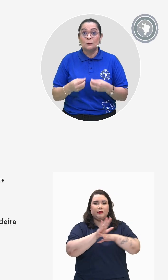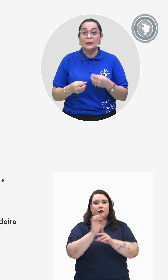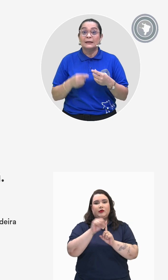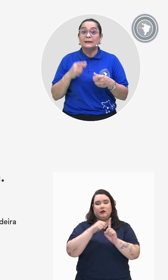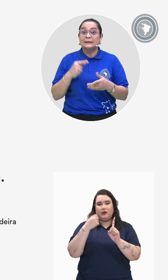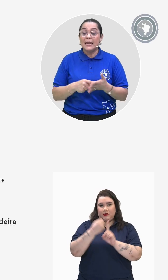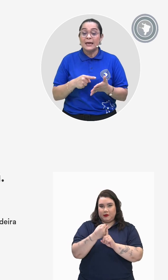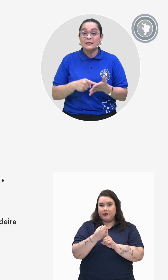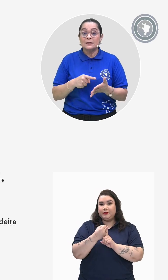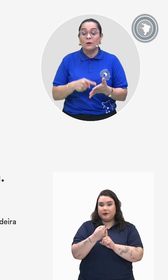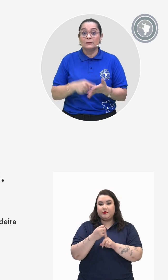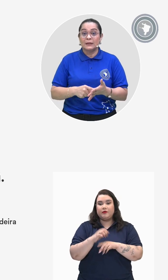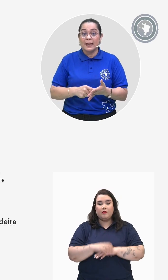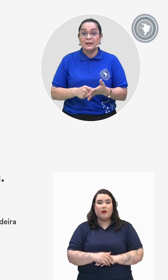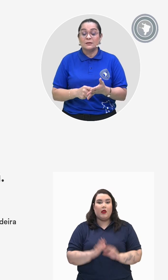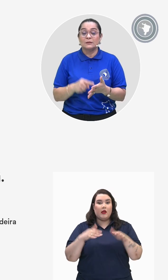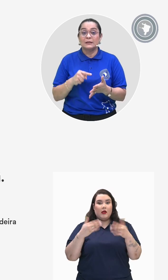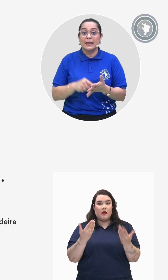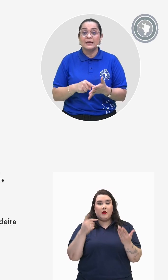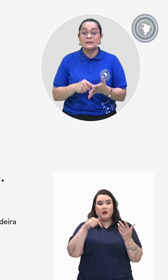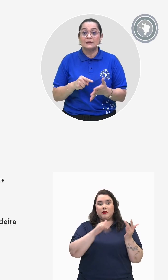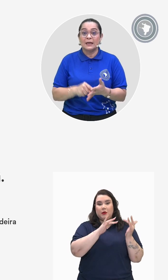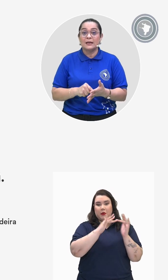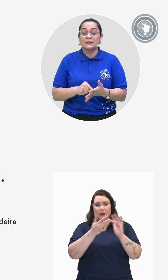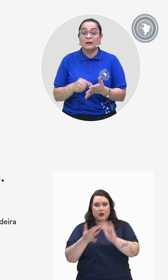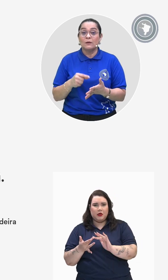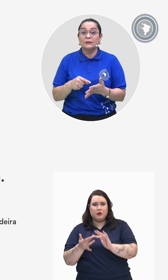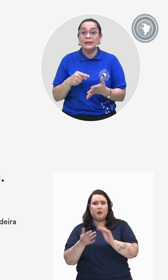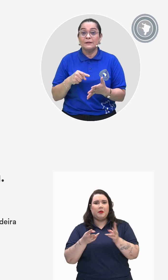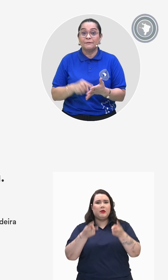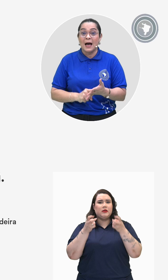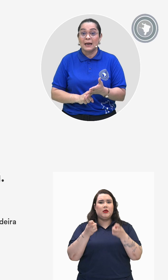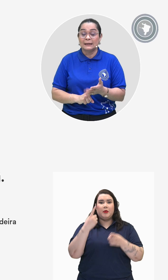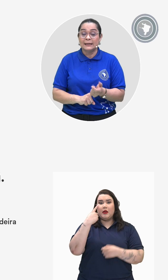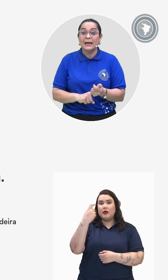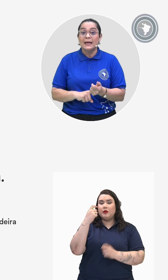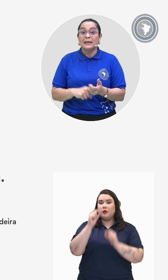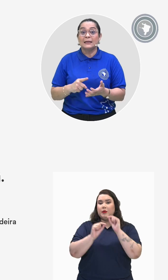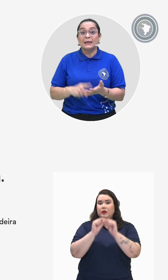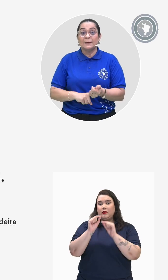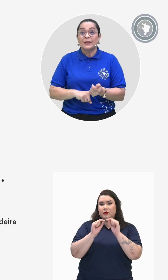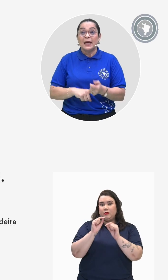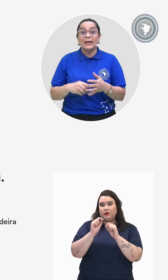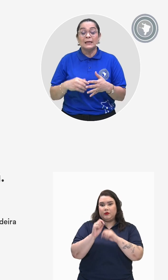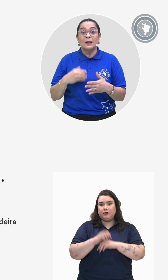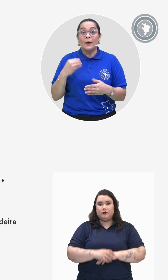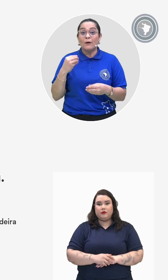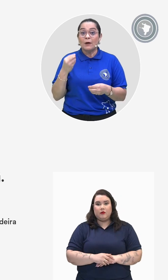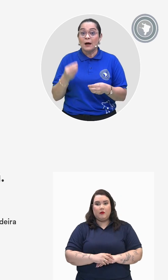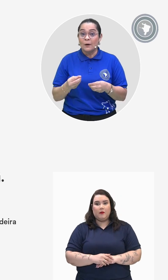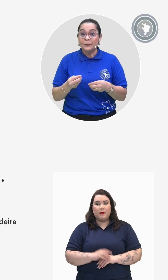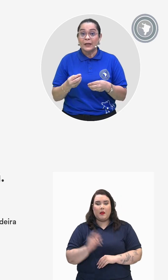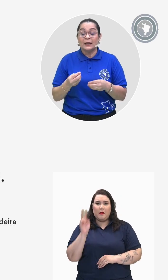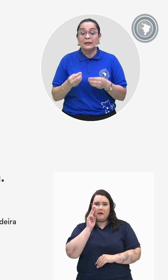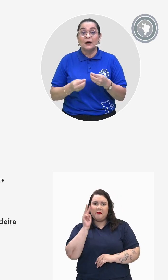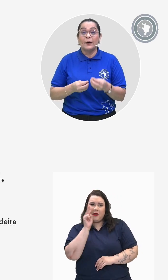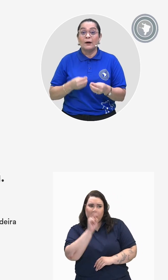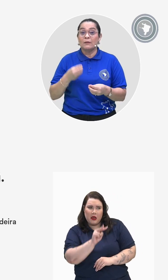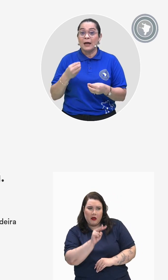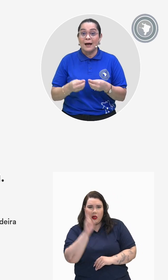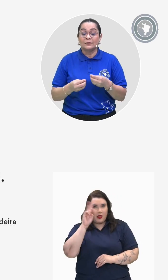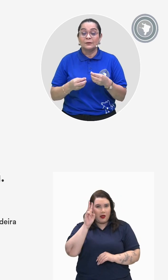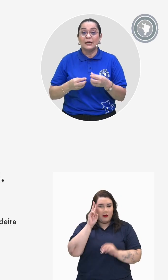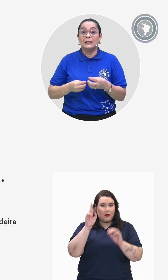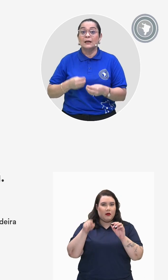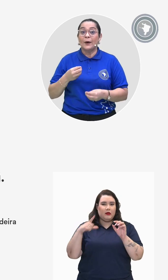interessante, turma, desse contexto, desse texto, é quando ele fala, né, que ele não é um cão, ele não é